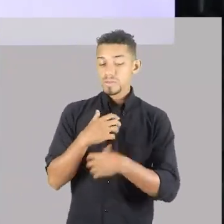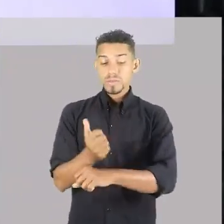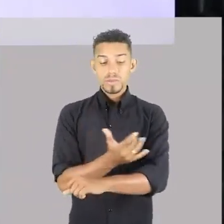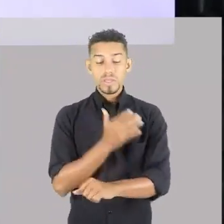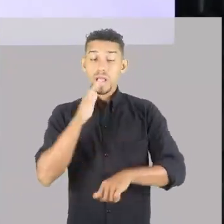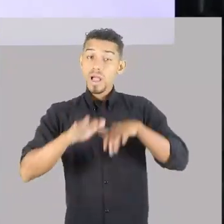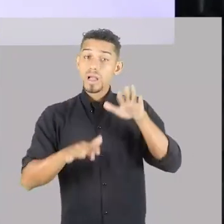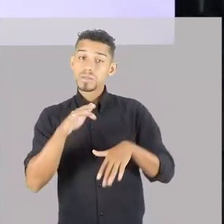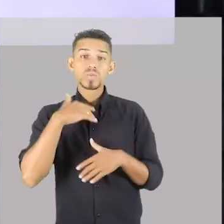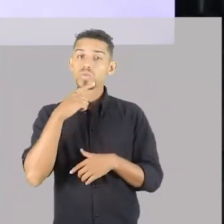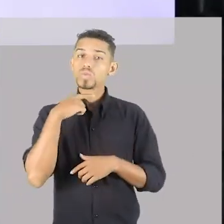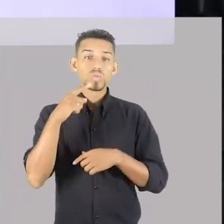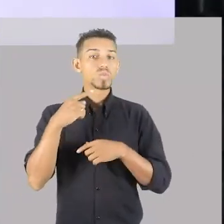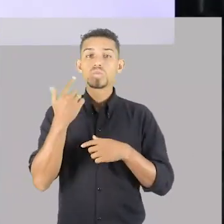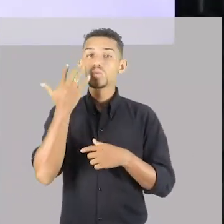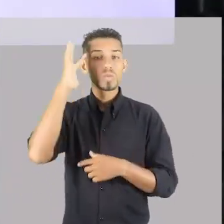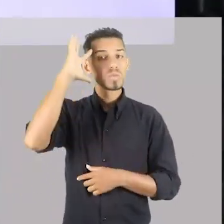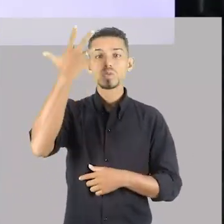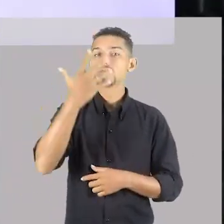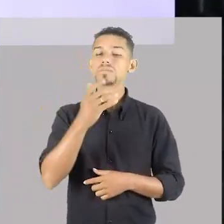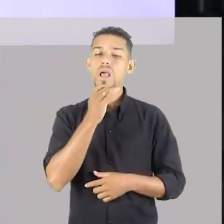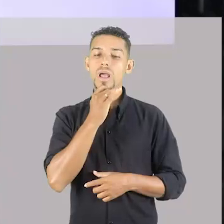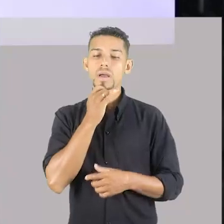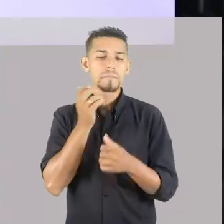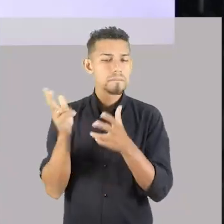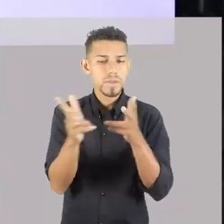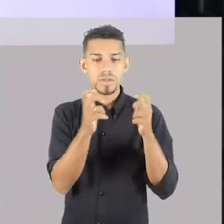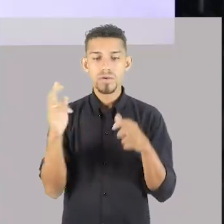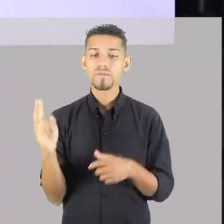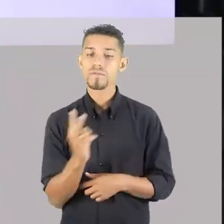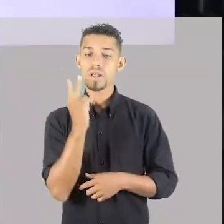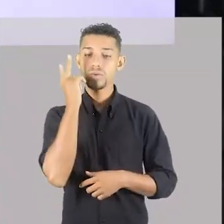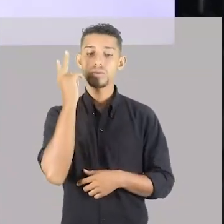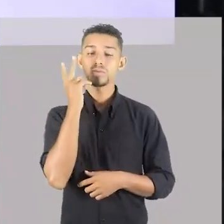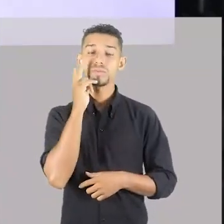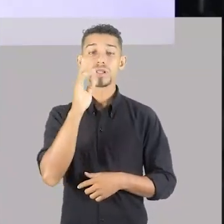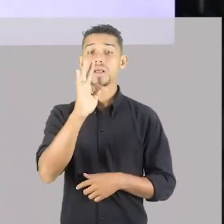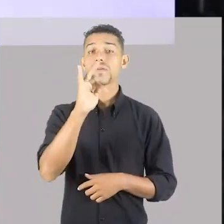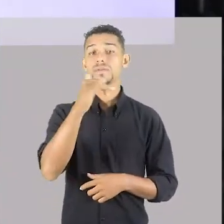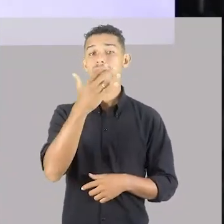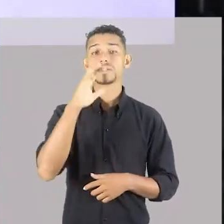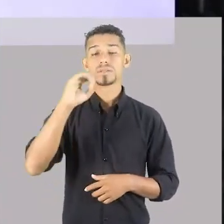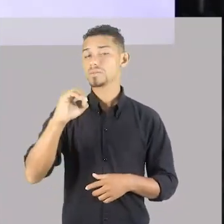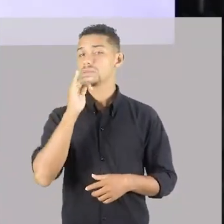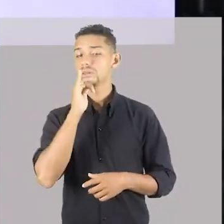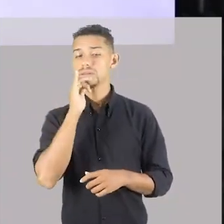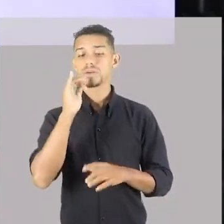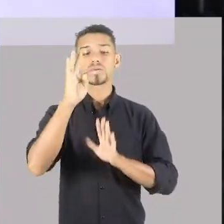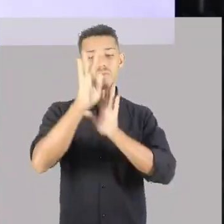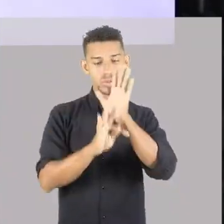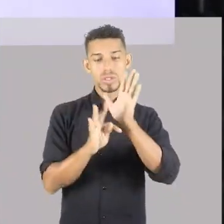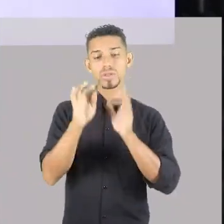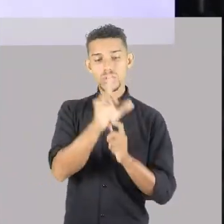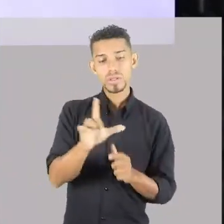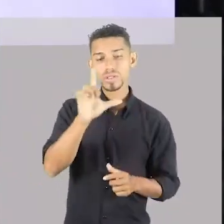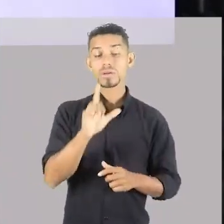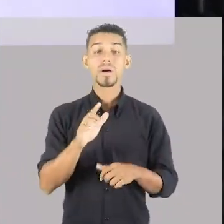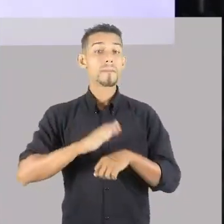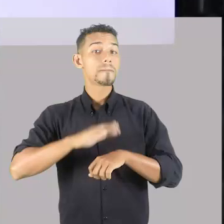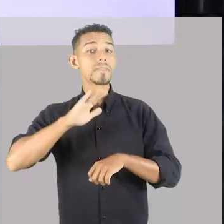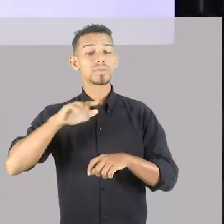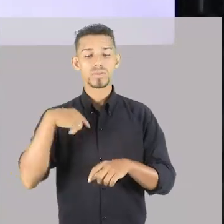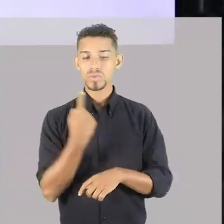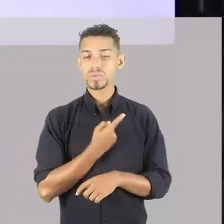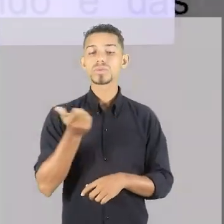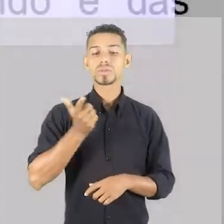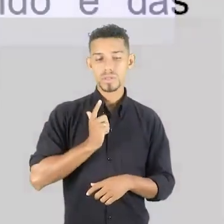porque não conseguimos perceber esse valor da ficcionalidade dos textos literários, tá? O que mais nós temos